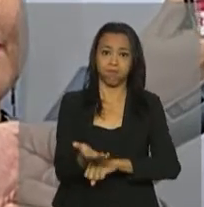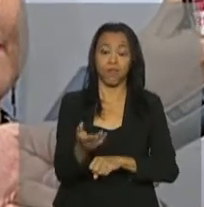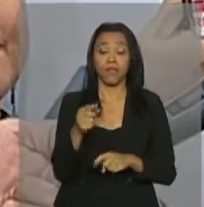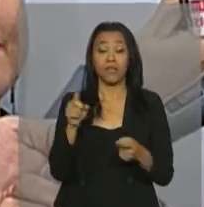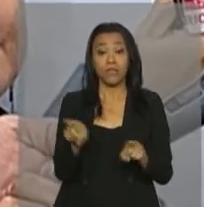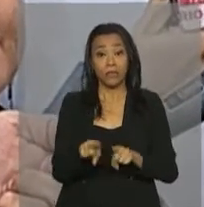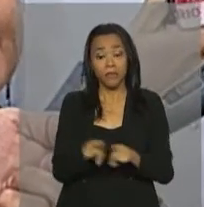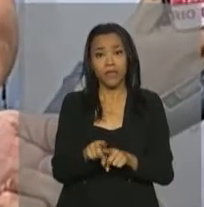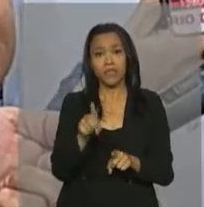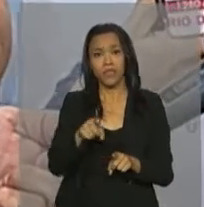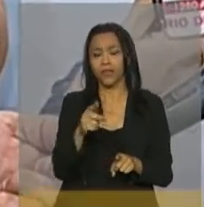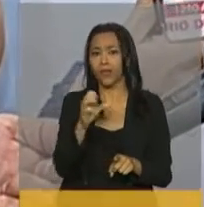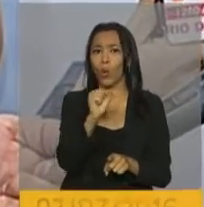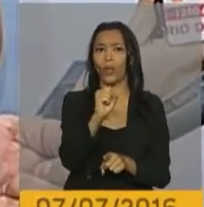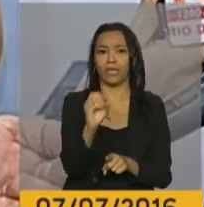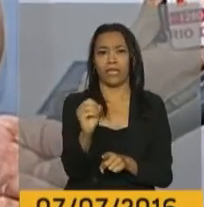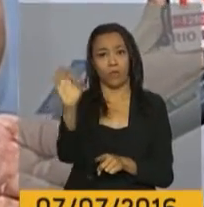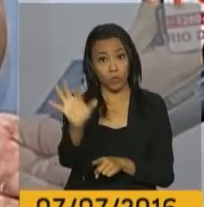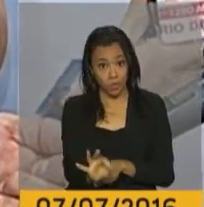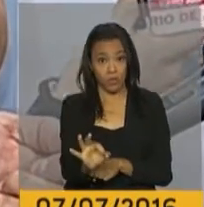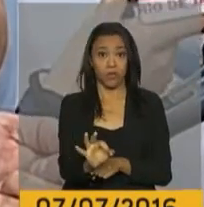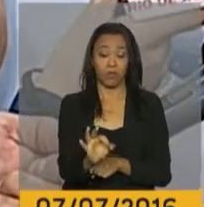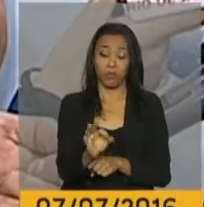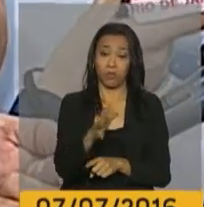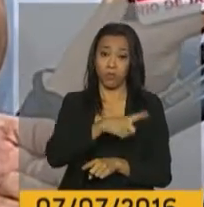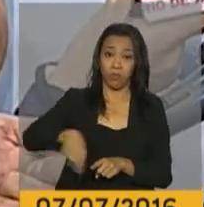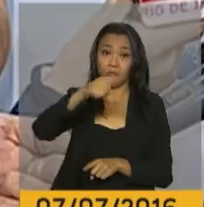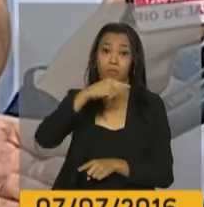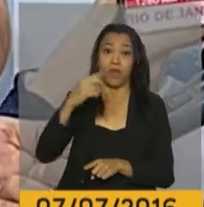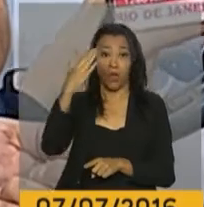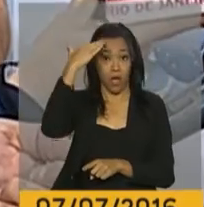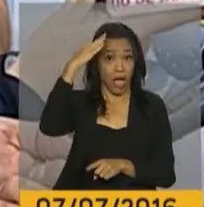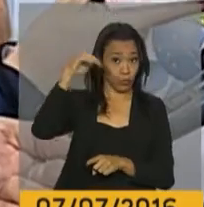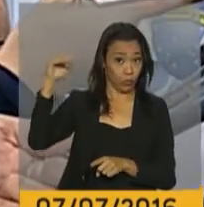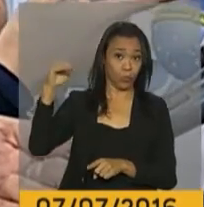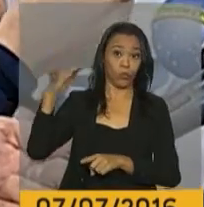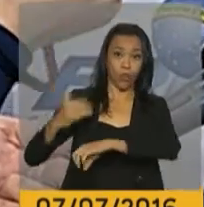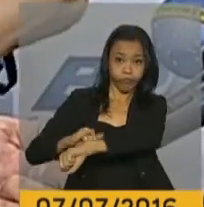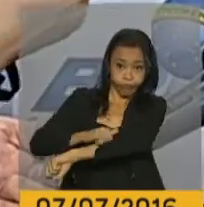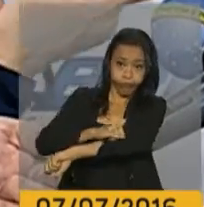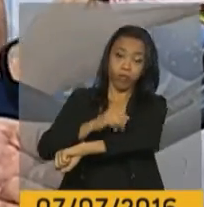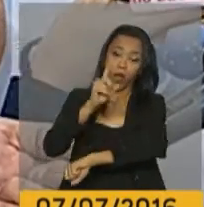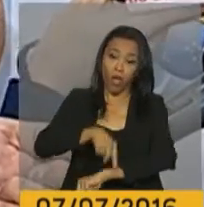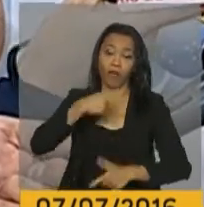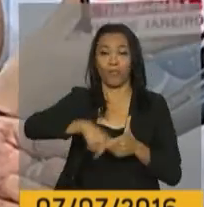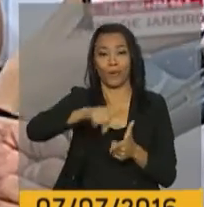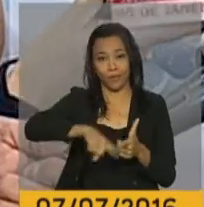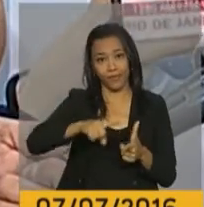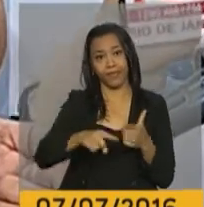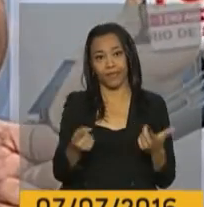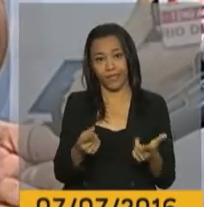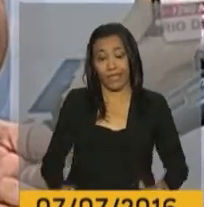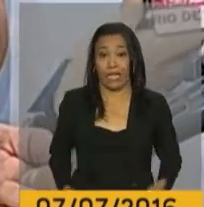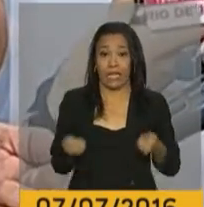país onde chega a 80% o sobrepeso da população adulta isso realmente é um problema que implica em muitos